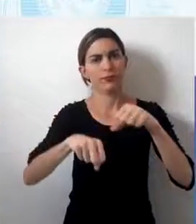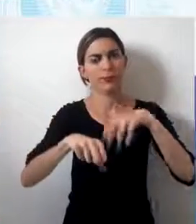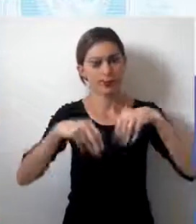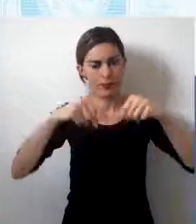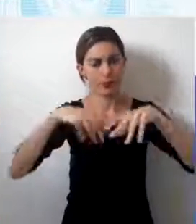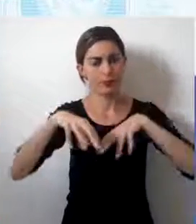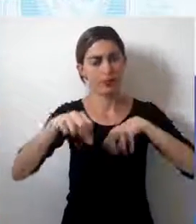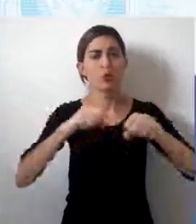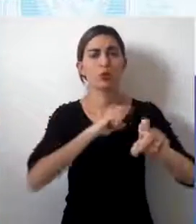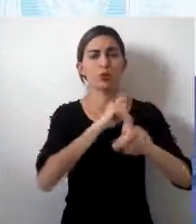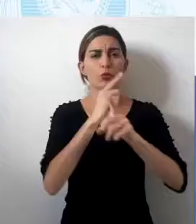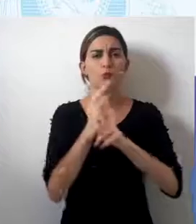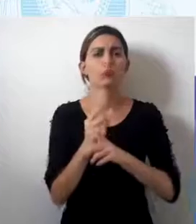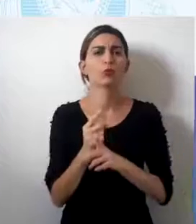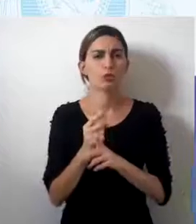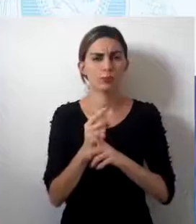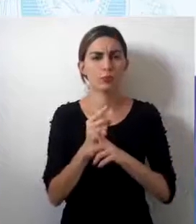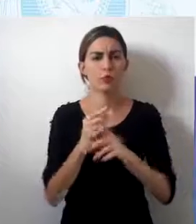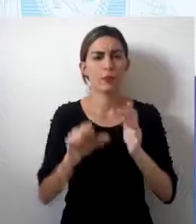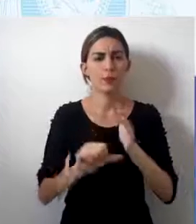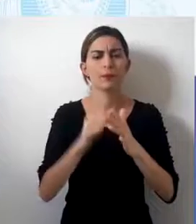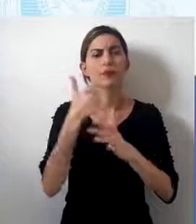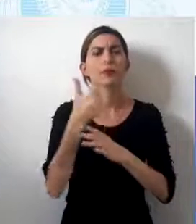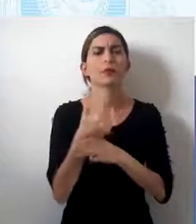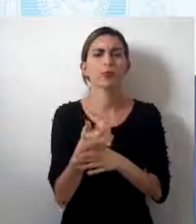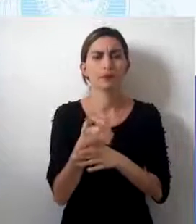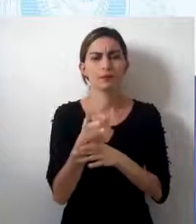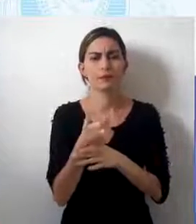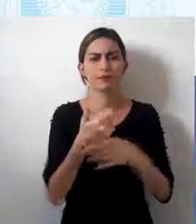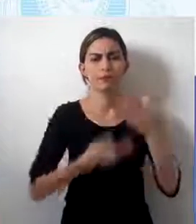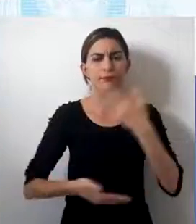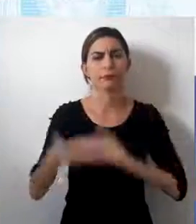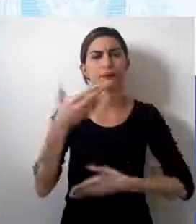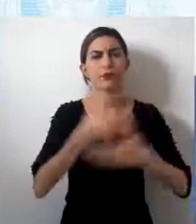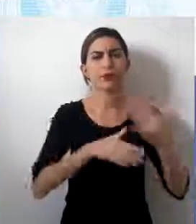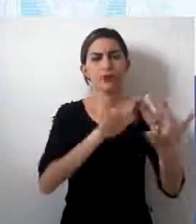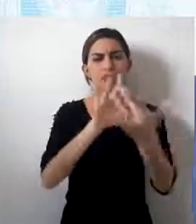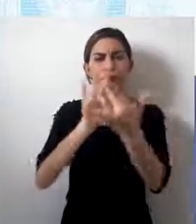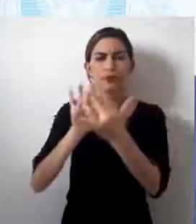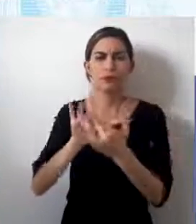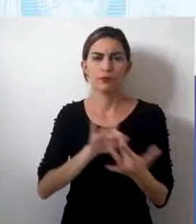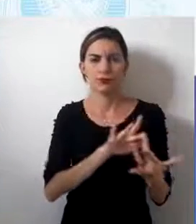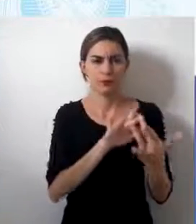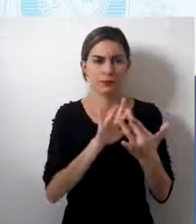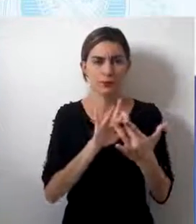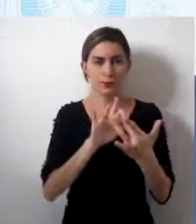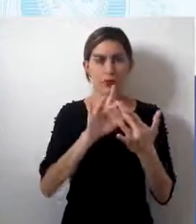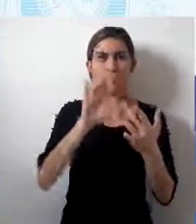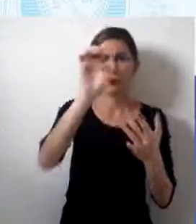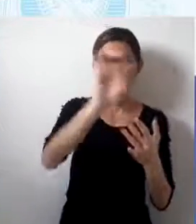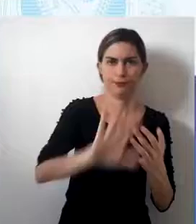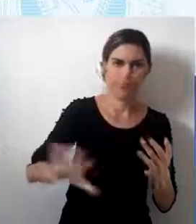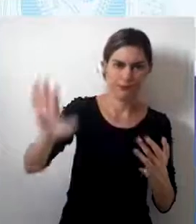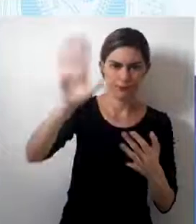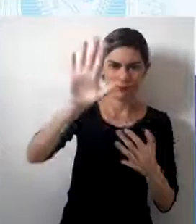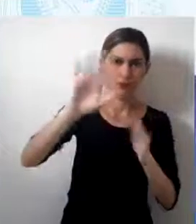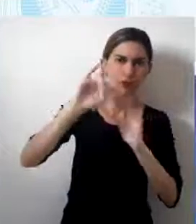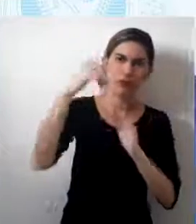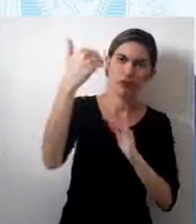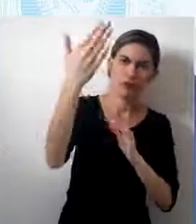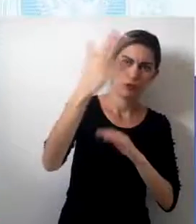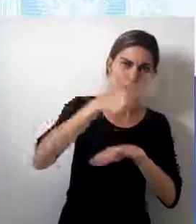no Nordeste foi estabelecida essa primeira relação de contato entre os que